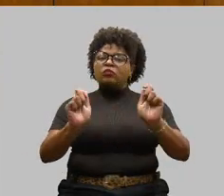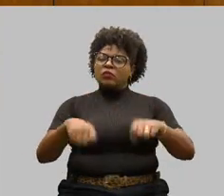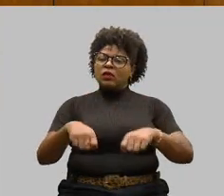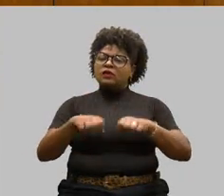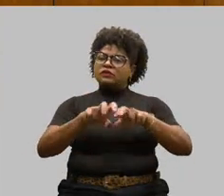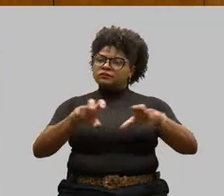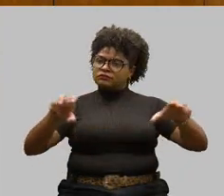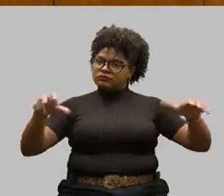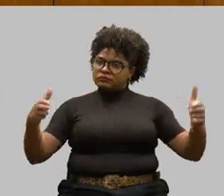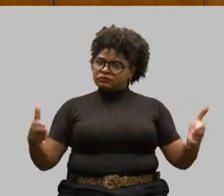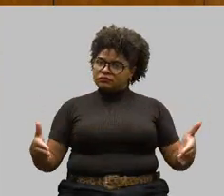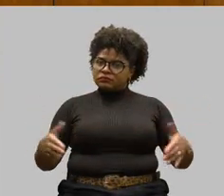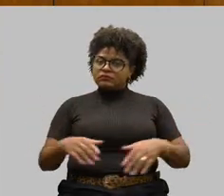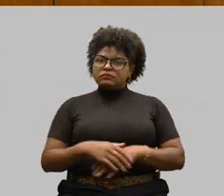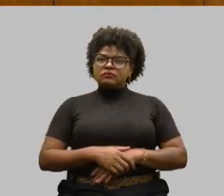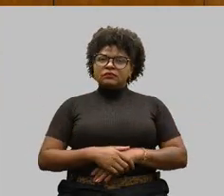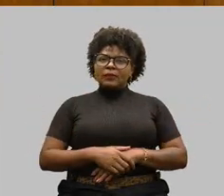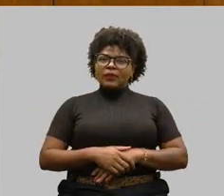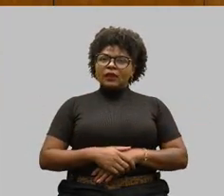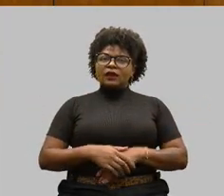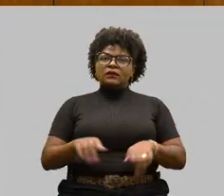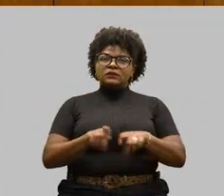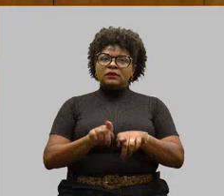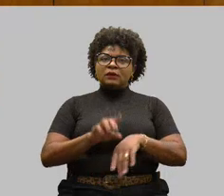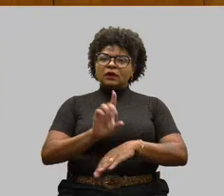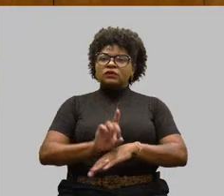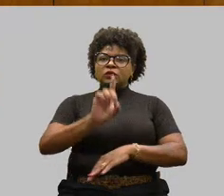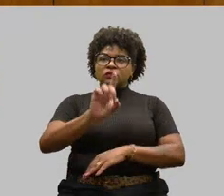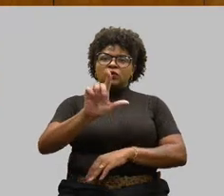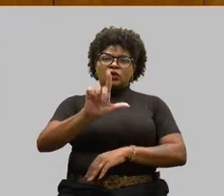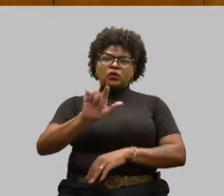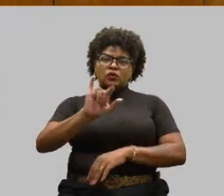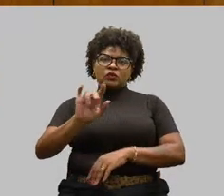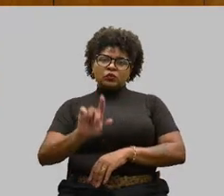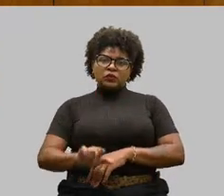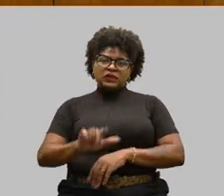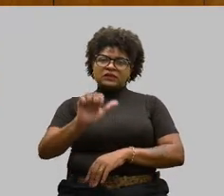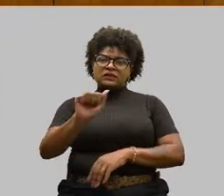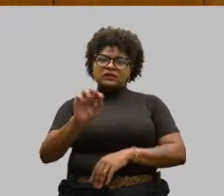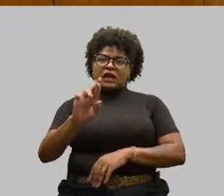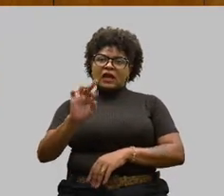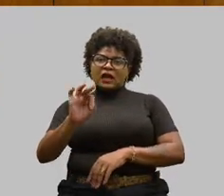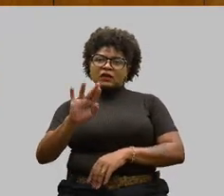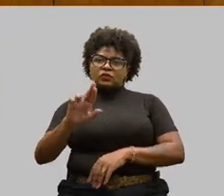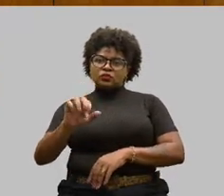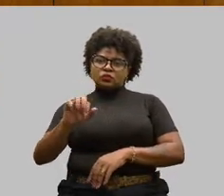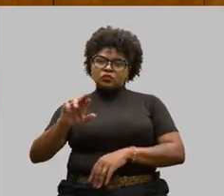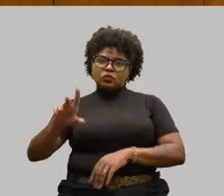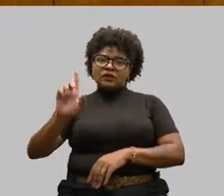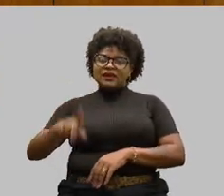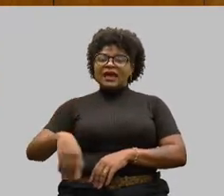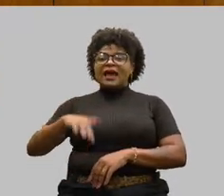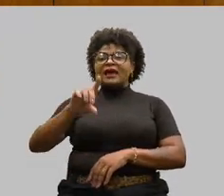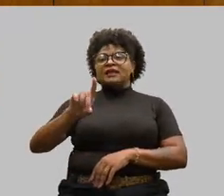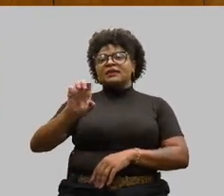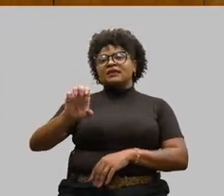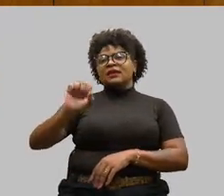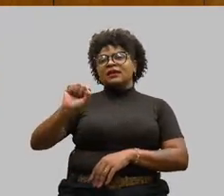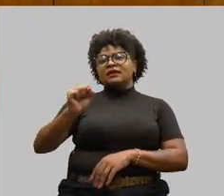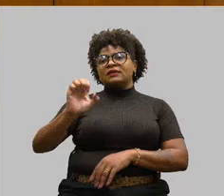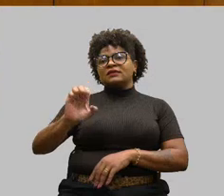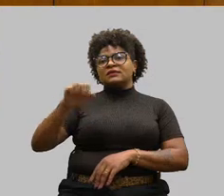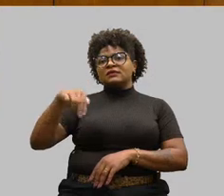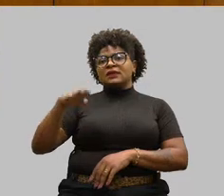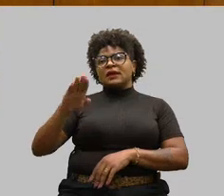Dr Luiz Artur Rocha Hilário Desembargador Tribunal de Justiça de Minas Gerais superintendente de